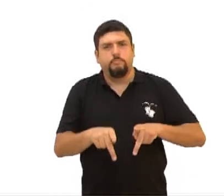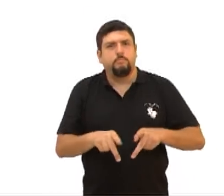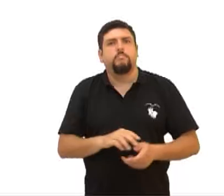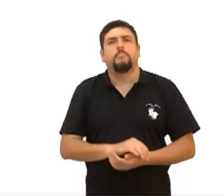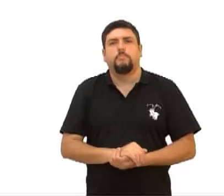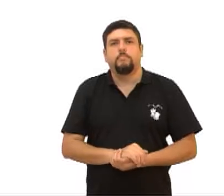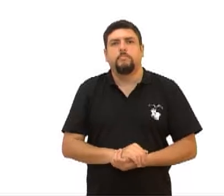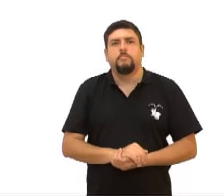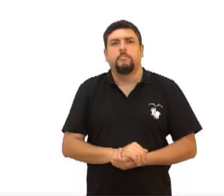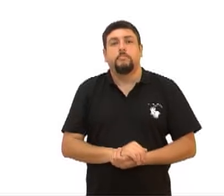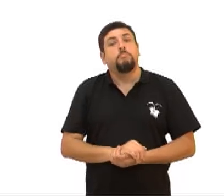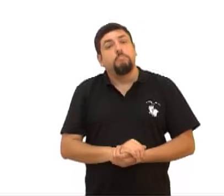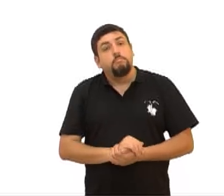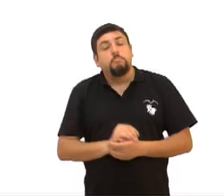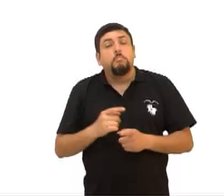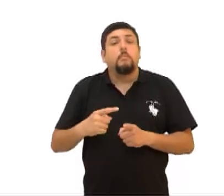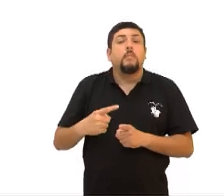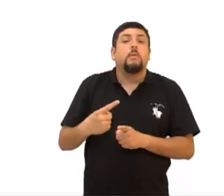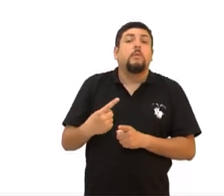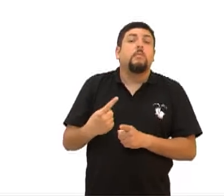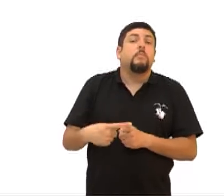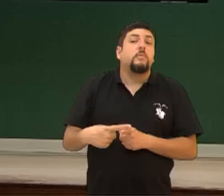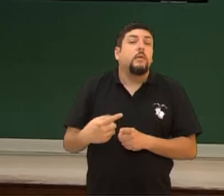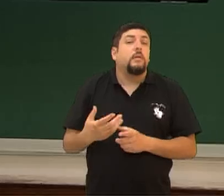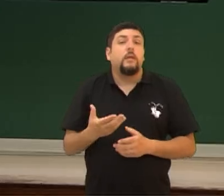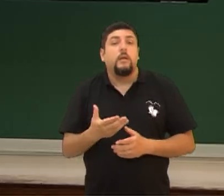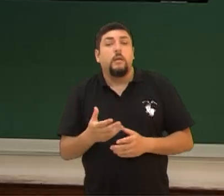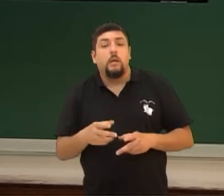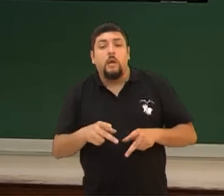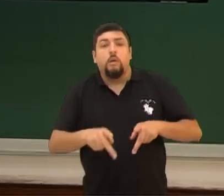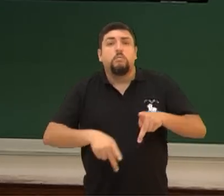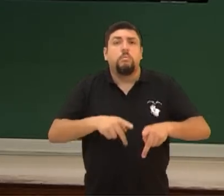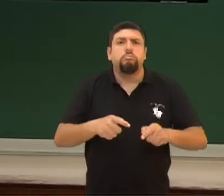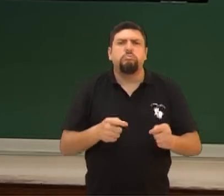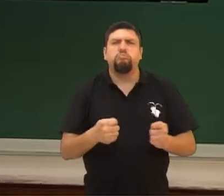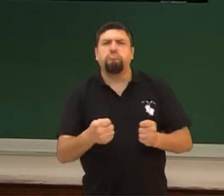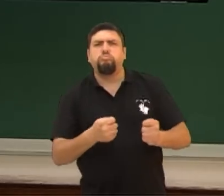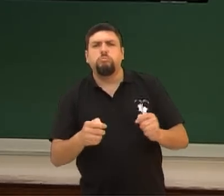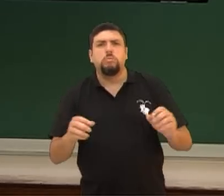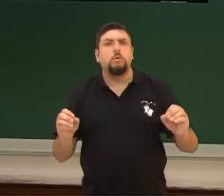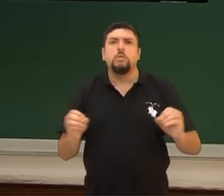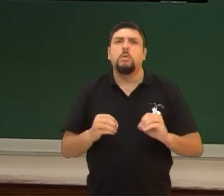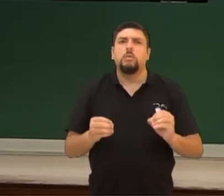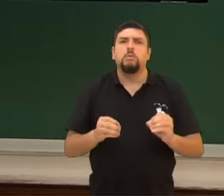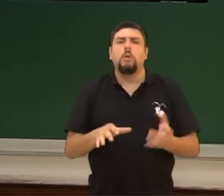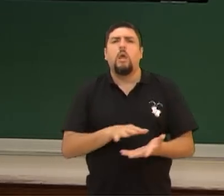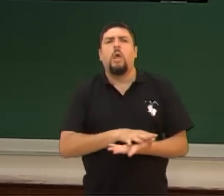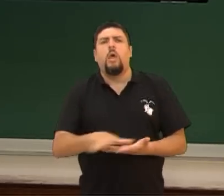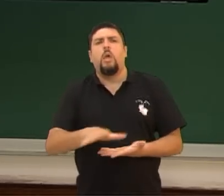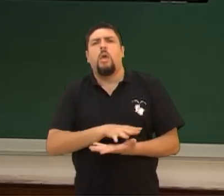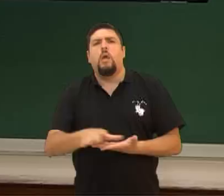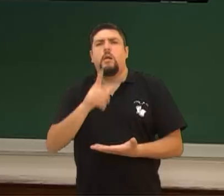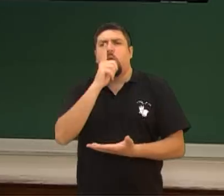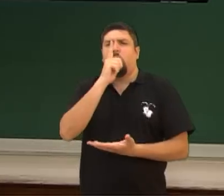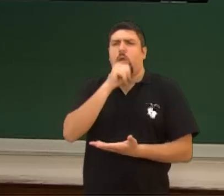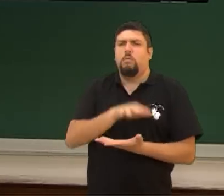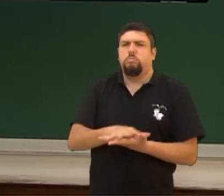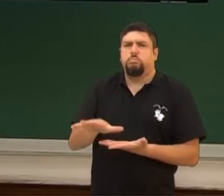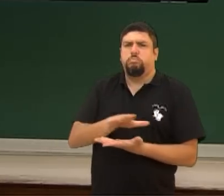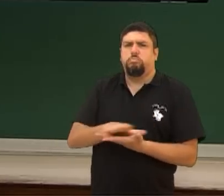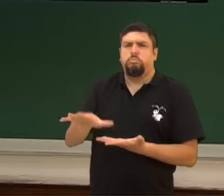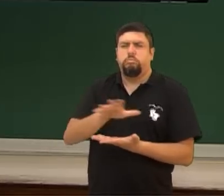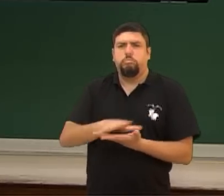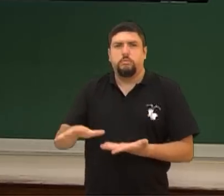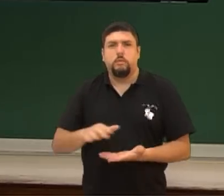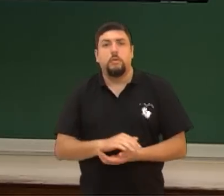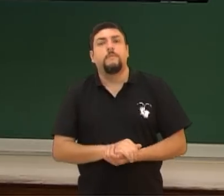hídrica, possivelmente por conta do descontrole, né, no uso dessa água. Então, muitas pessoas acabam desperdiçando